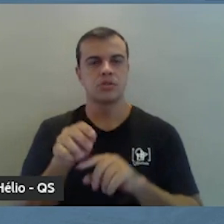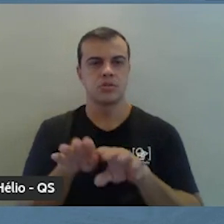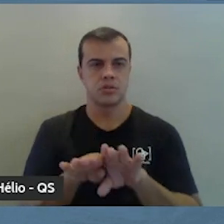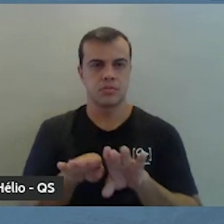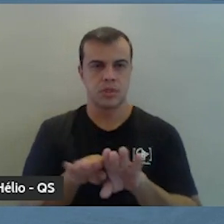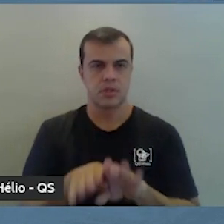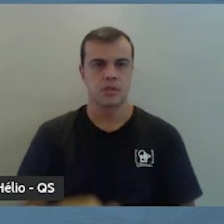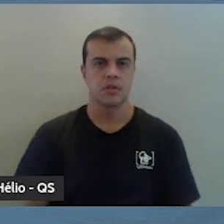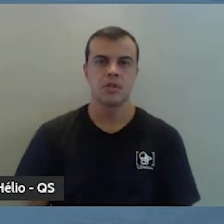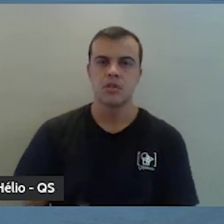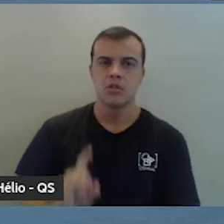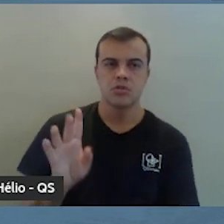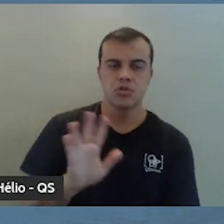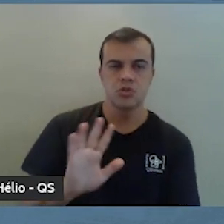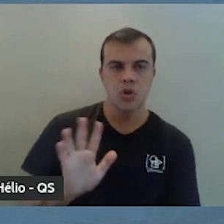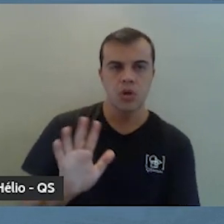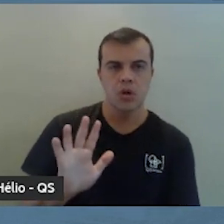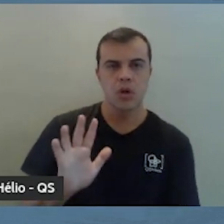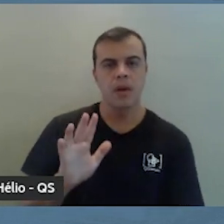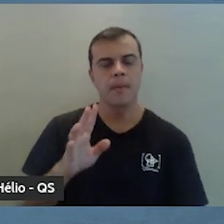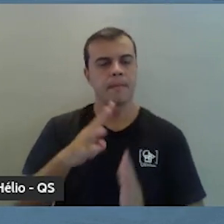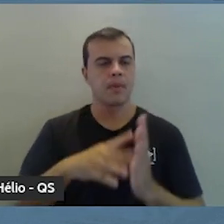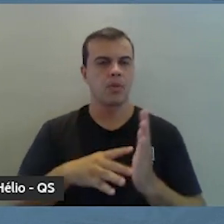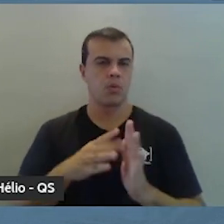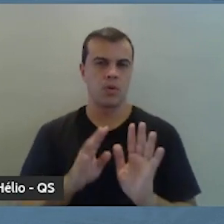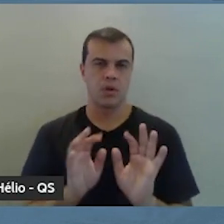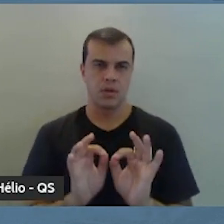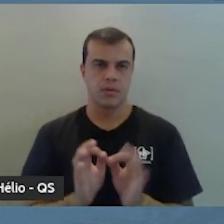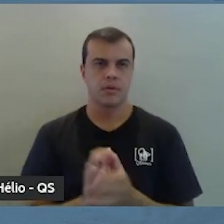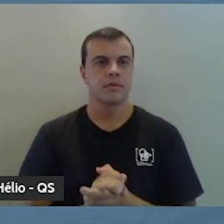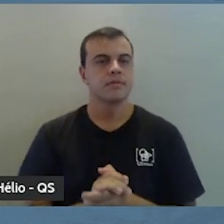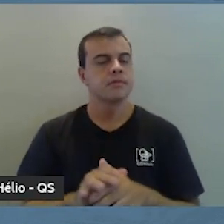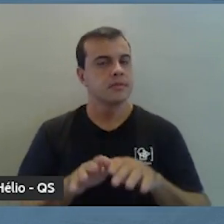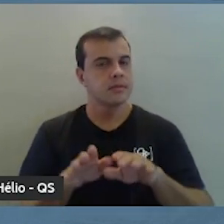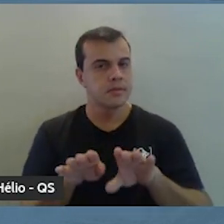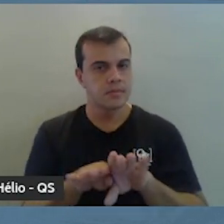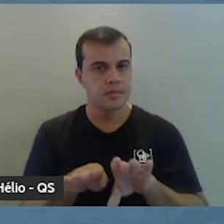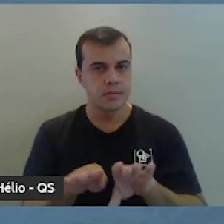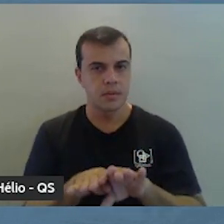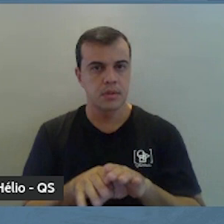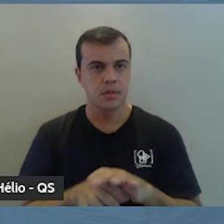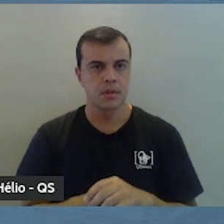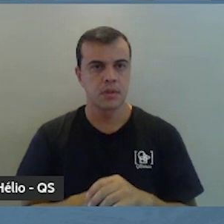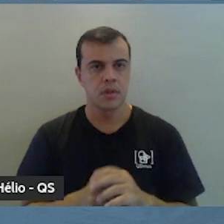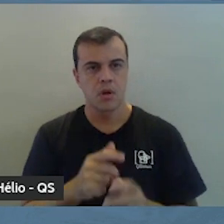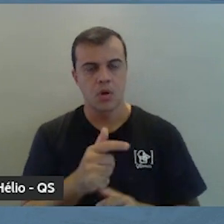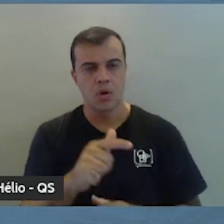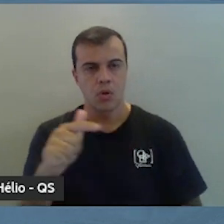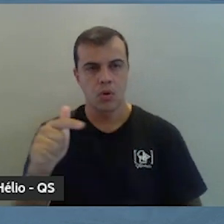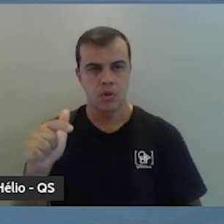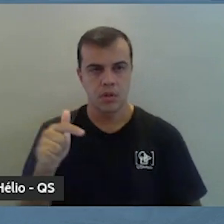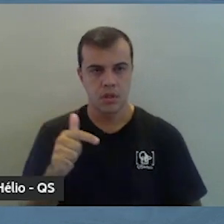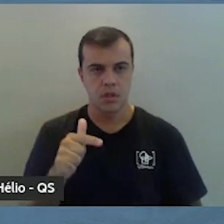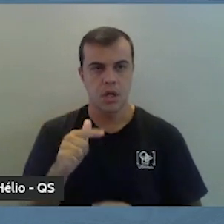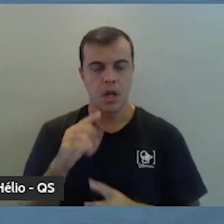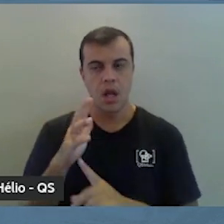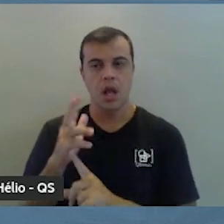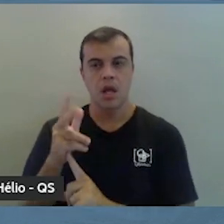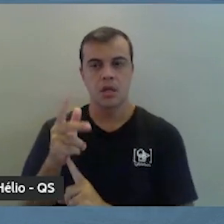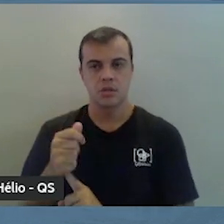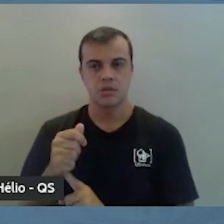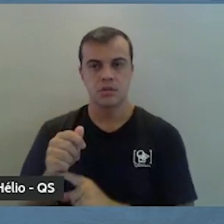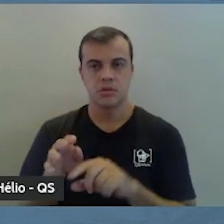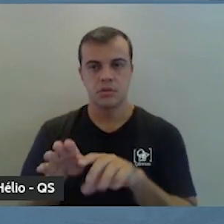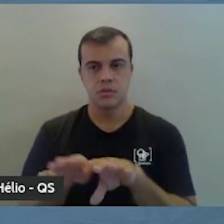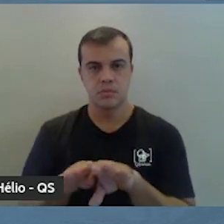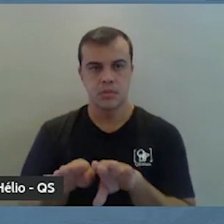maneira geral, não só da pintura, também das outras facetas da arte,